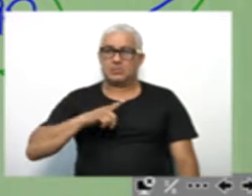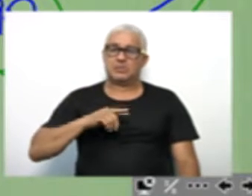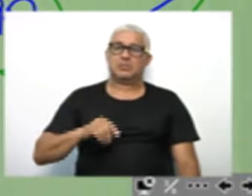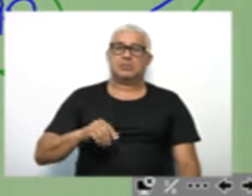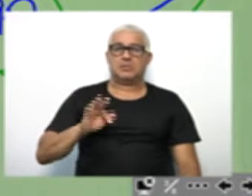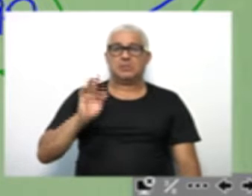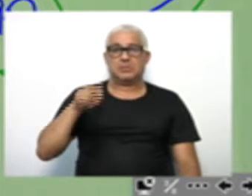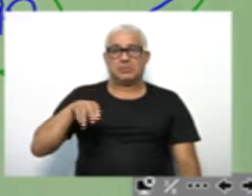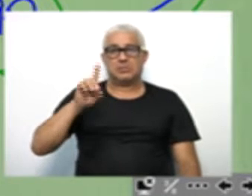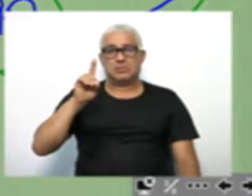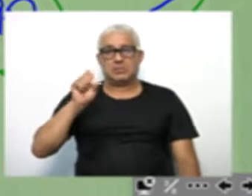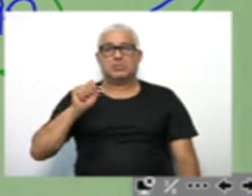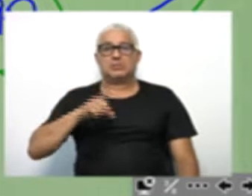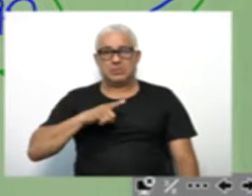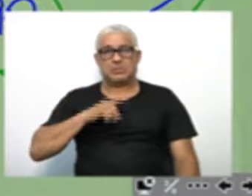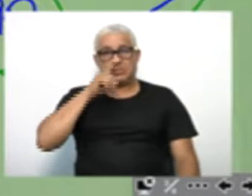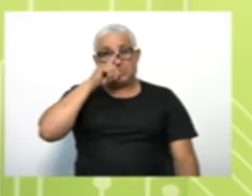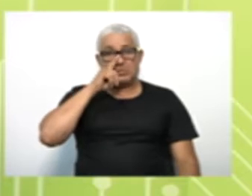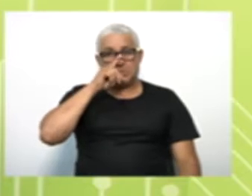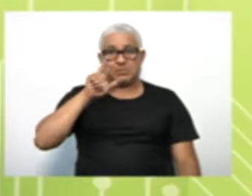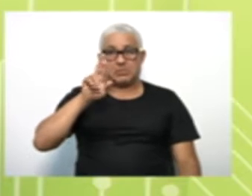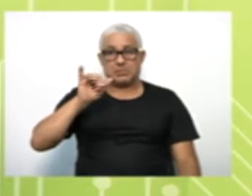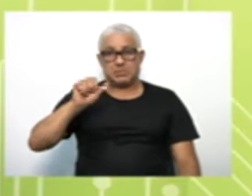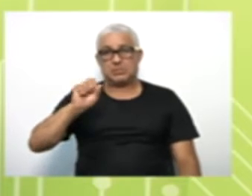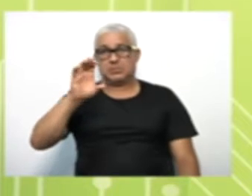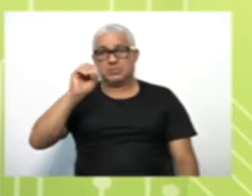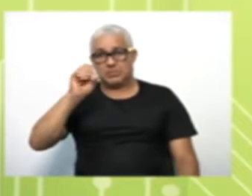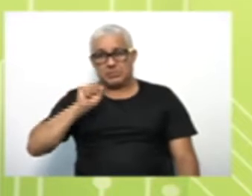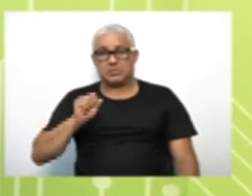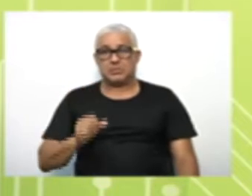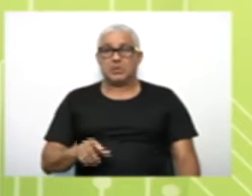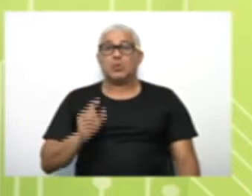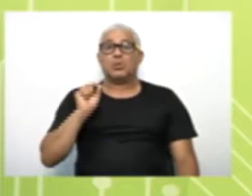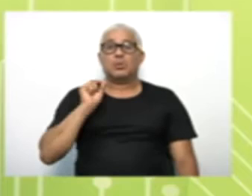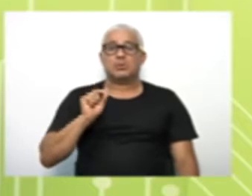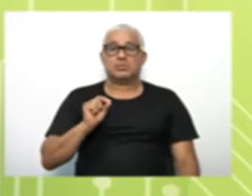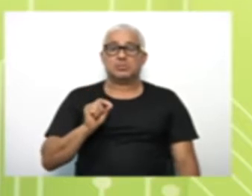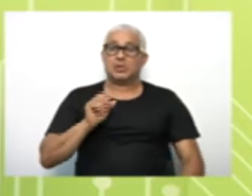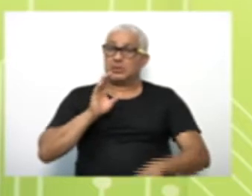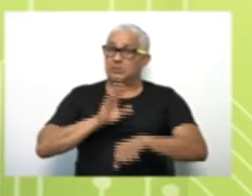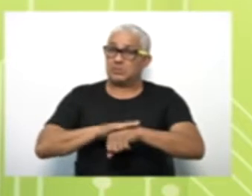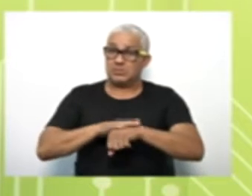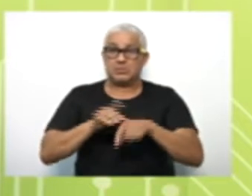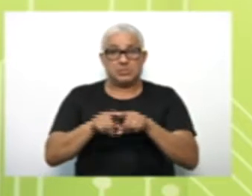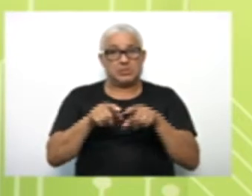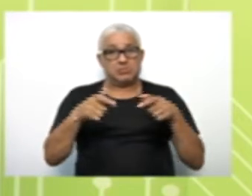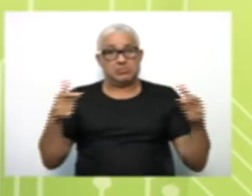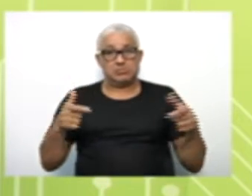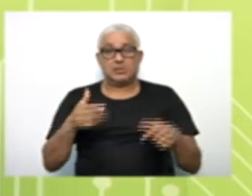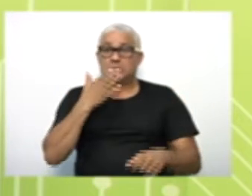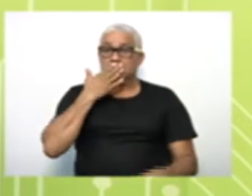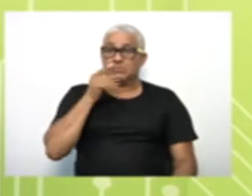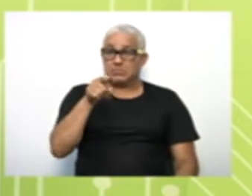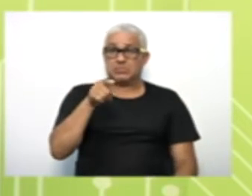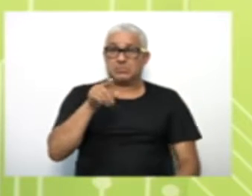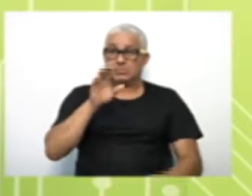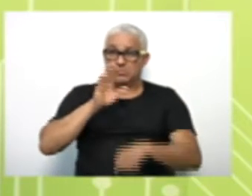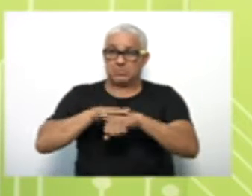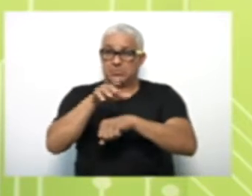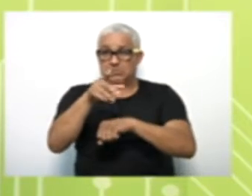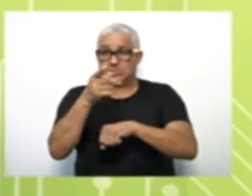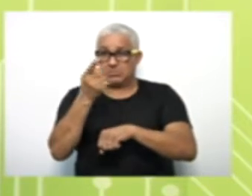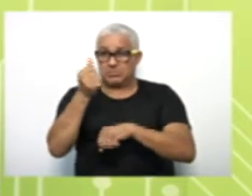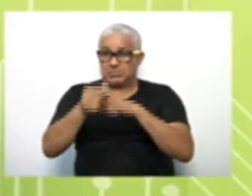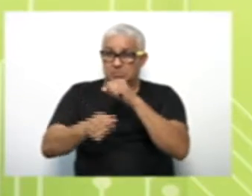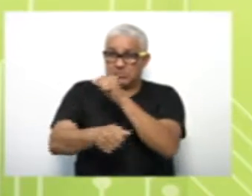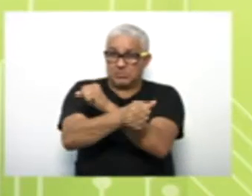têm determinado risco, e esses riscos, eles acompanham o tempo e o volume e a forma que você investe eles no mercado.